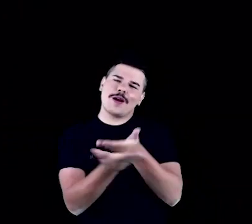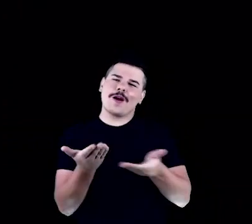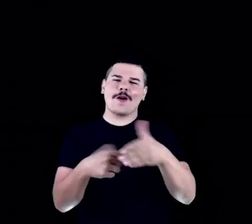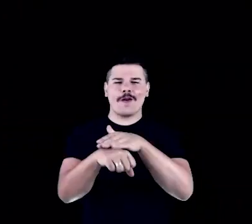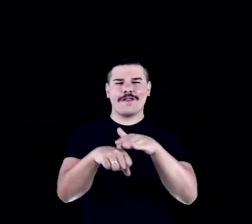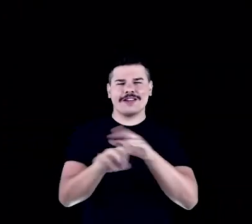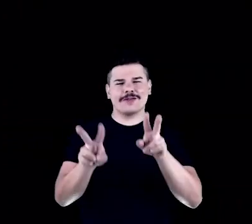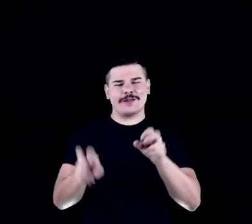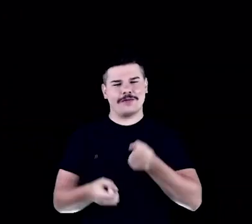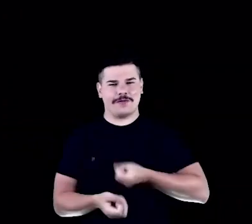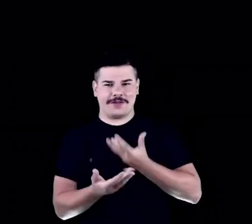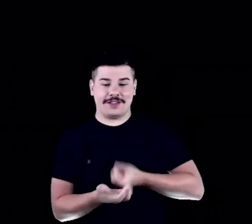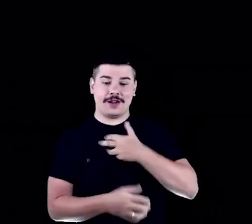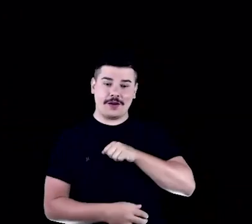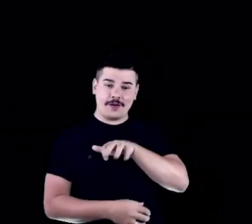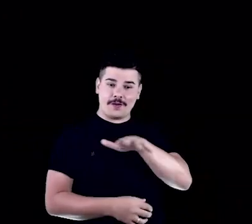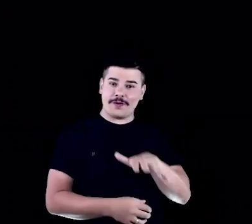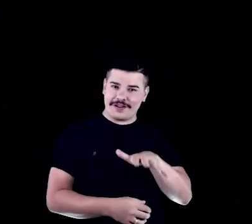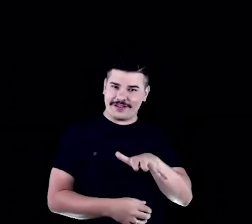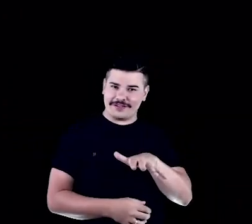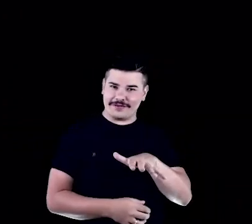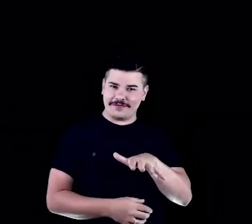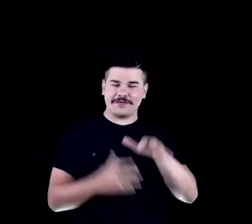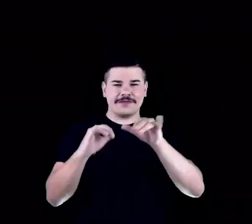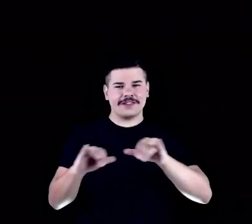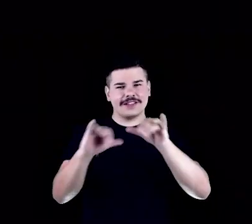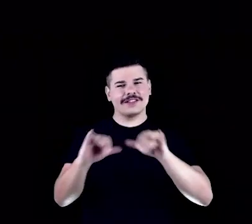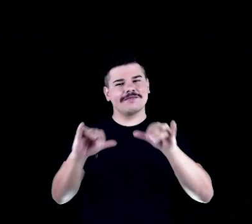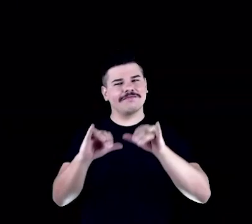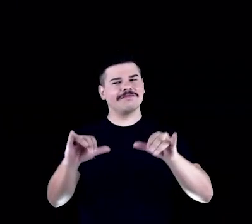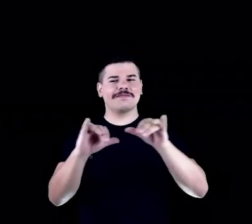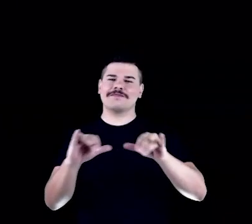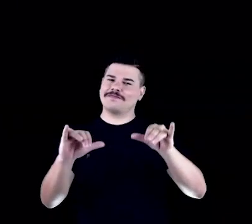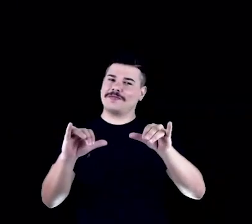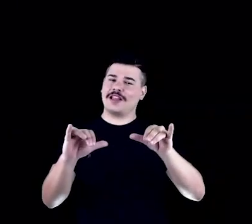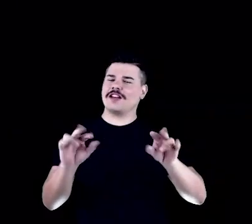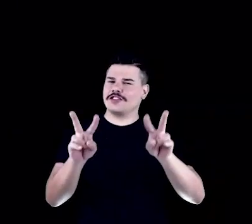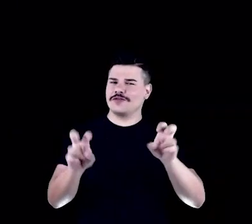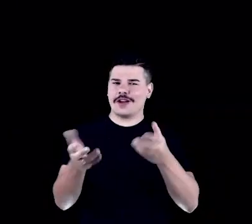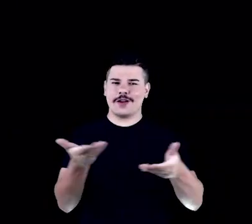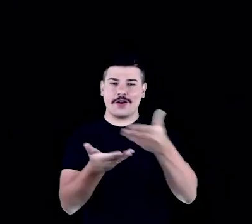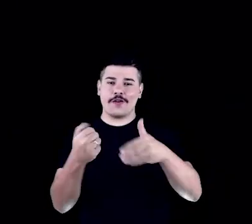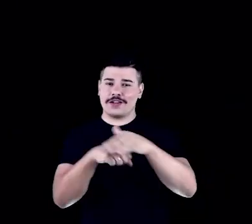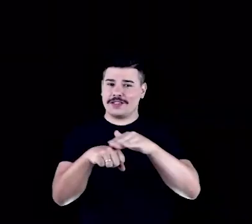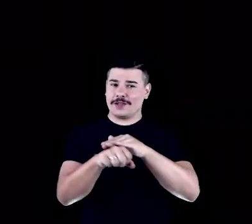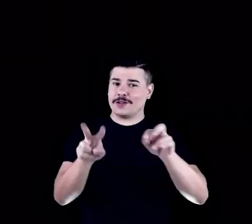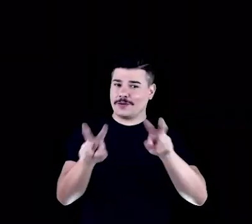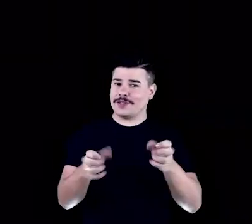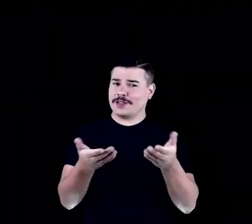Poesia Queer Transmediática. A gente vai falar sobre isso, até que ponto